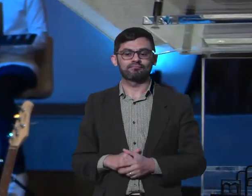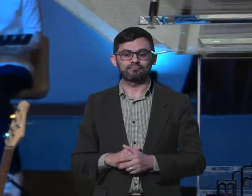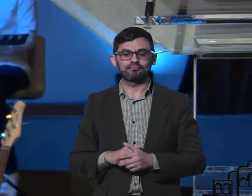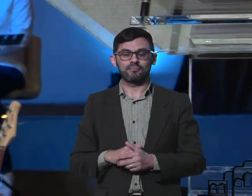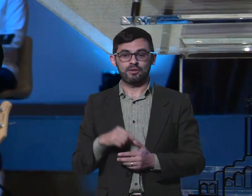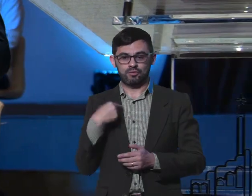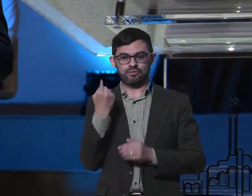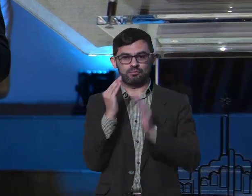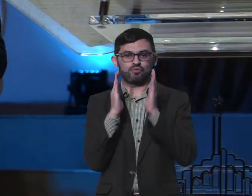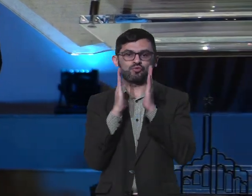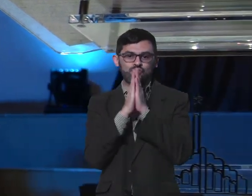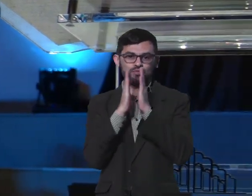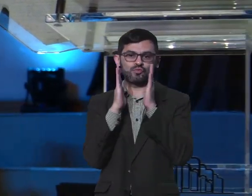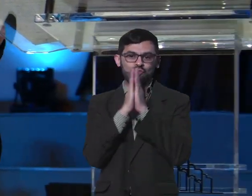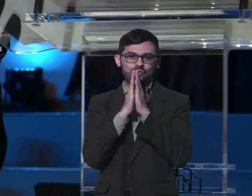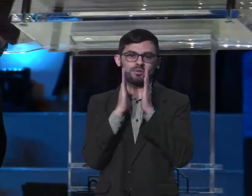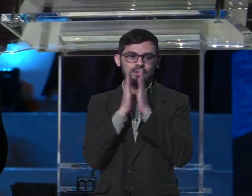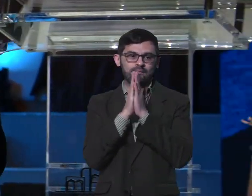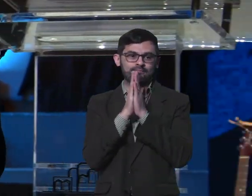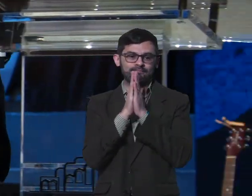Nós vamos orar por isso.